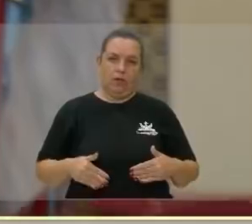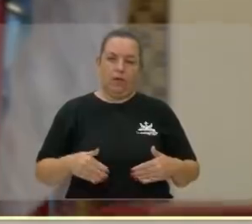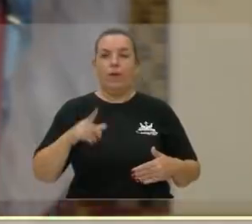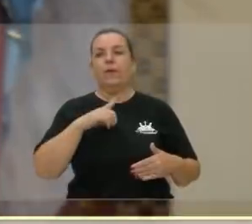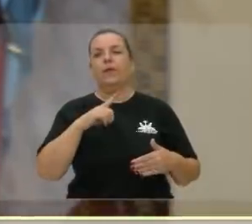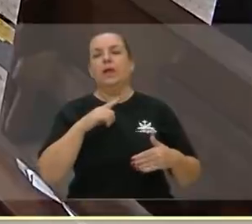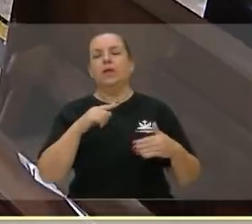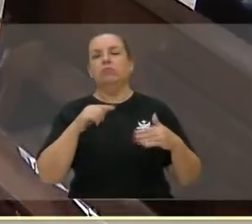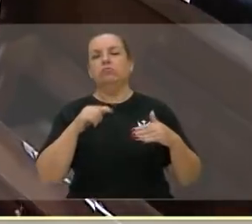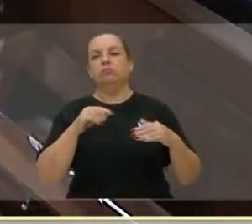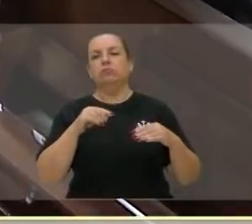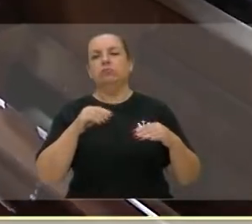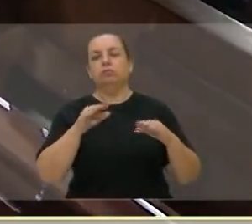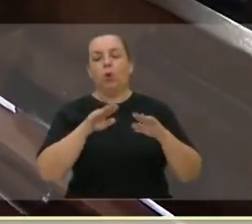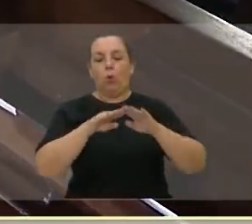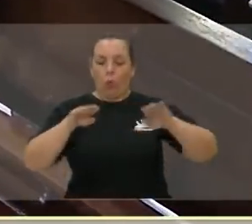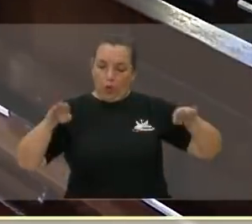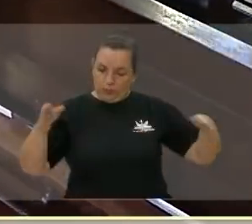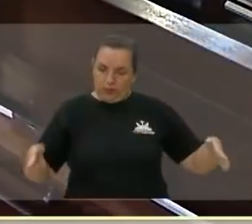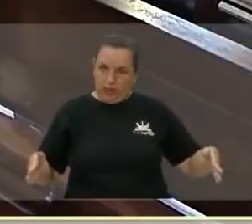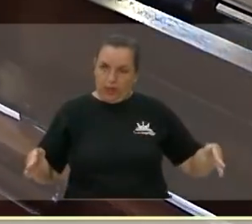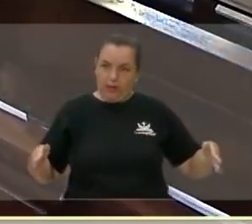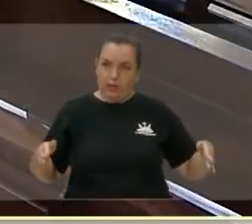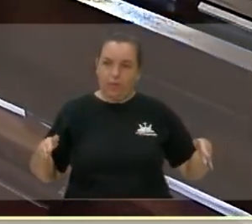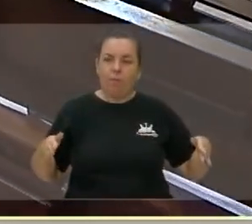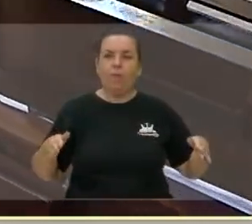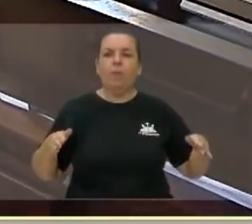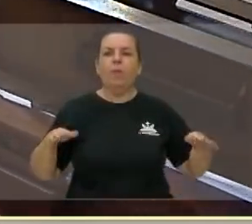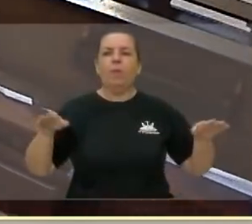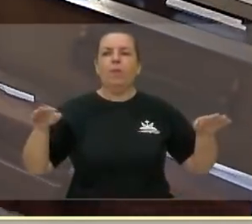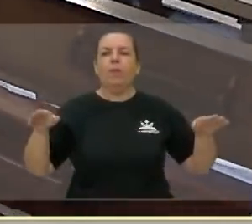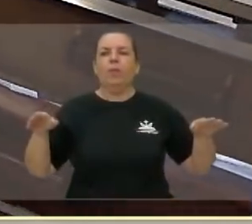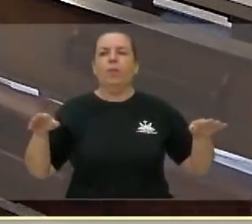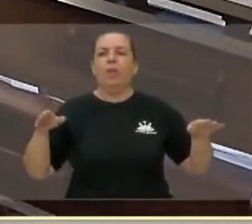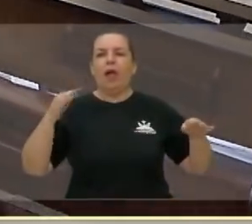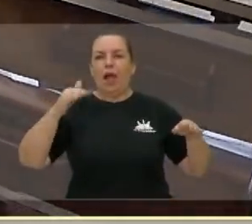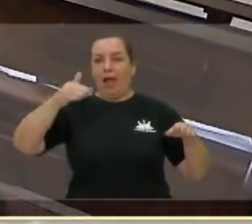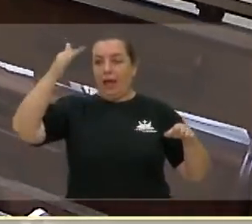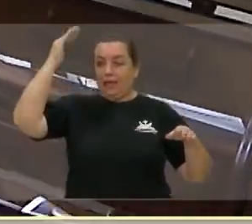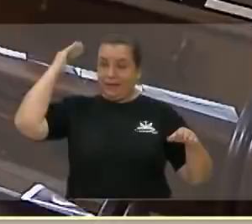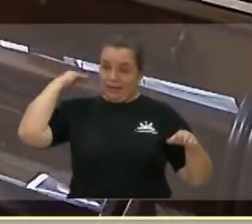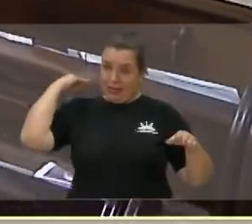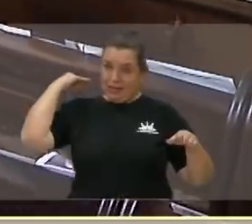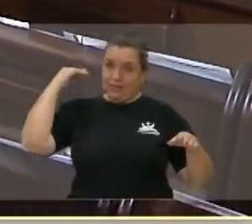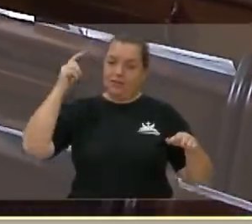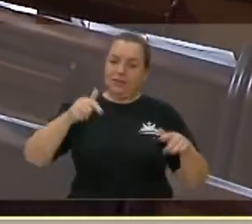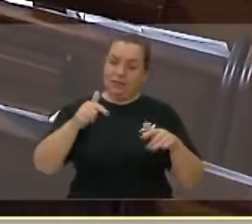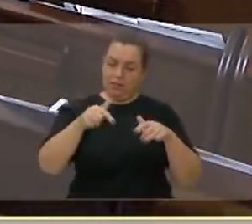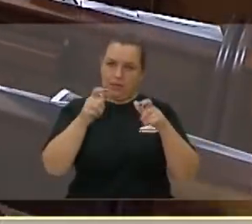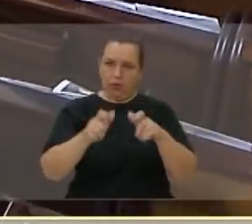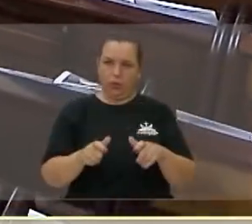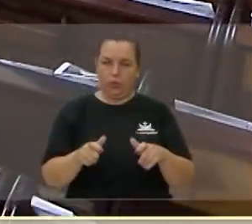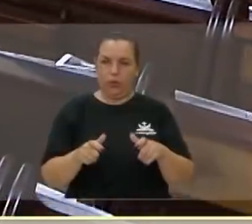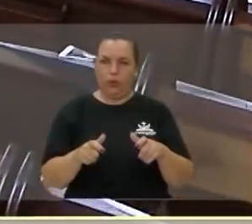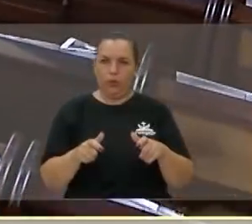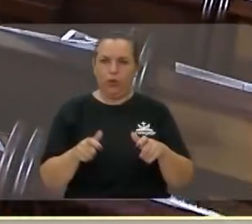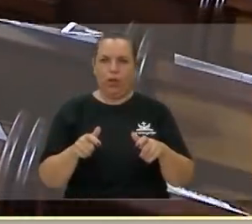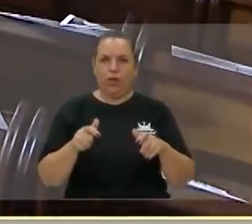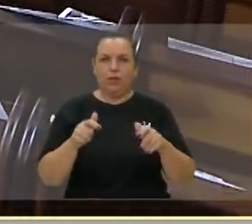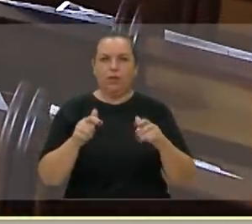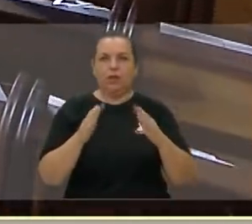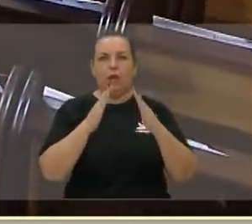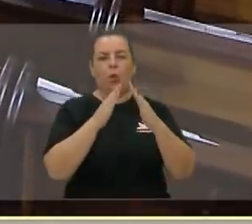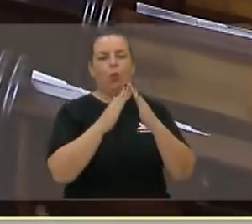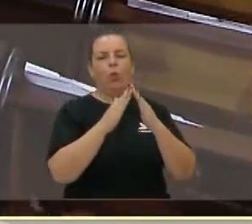tem o baldaquino. Atrás do baldaquino, atrás do túmulo de São